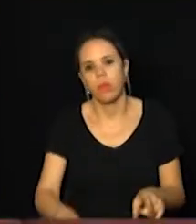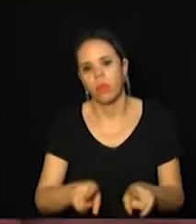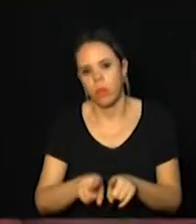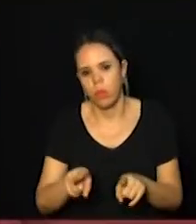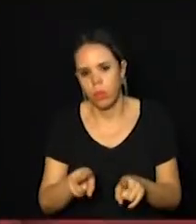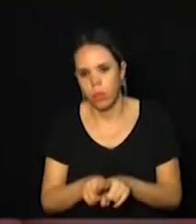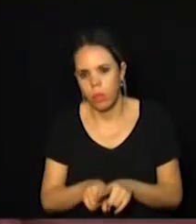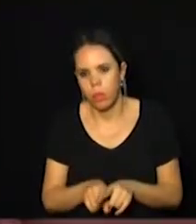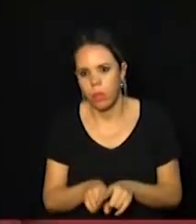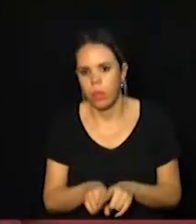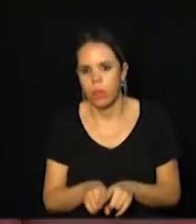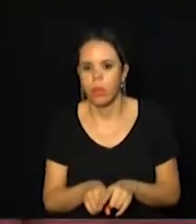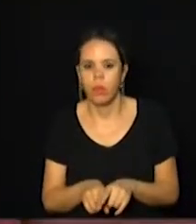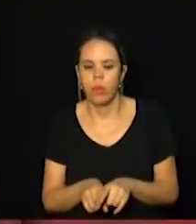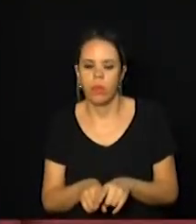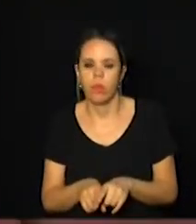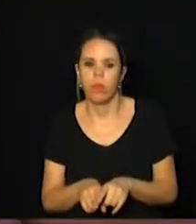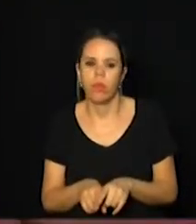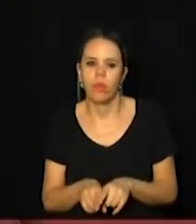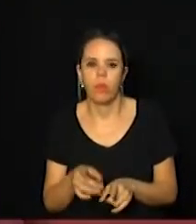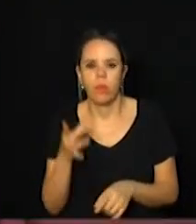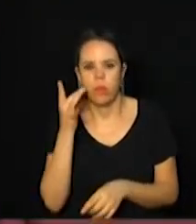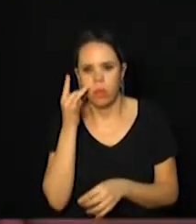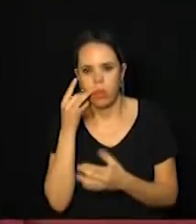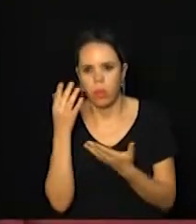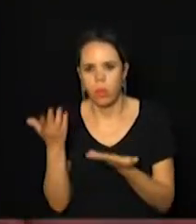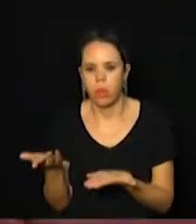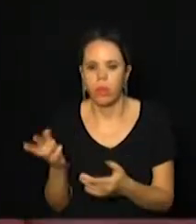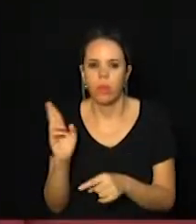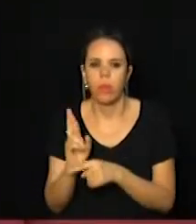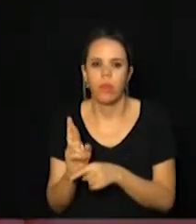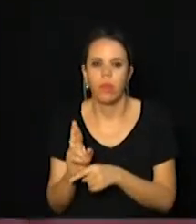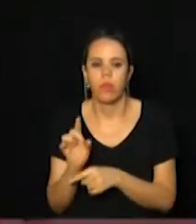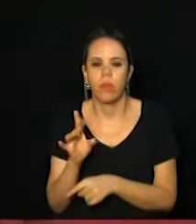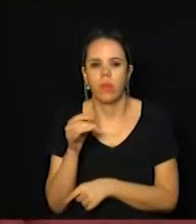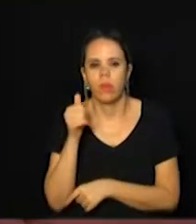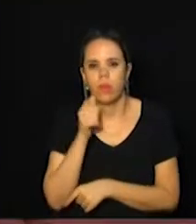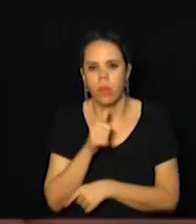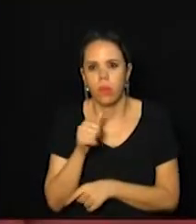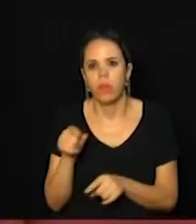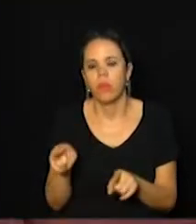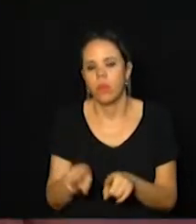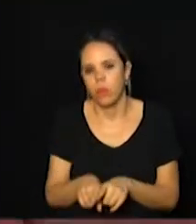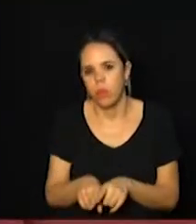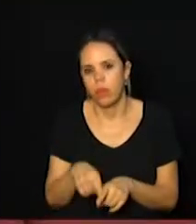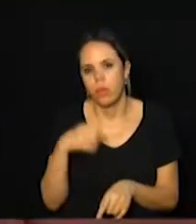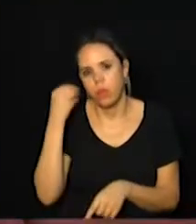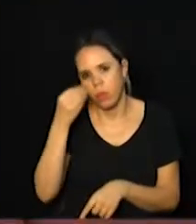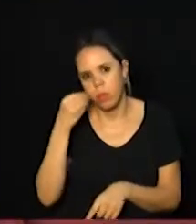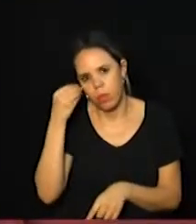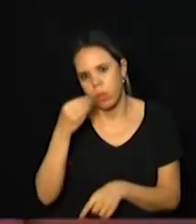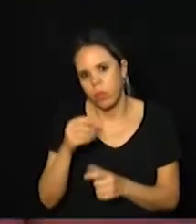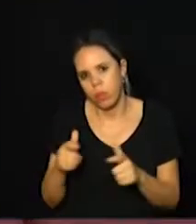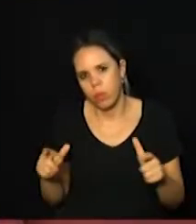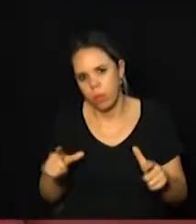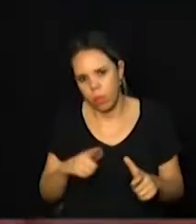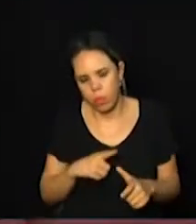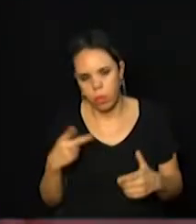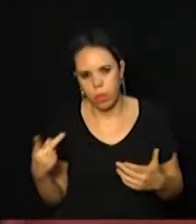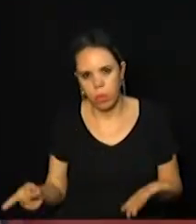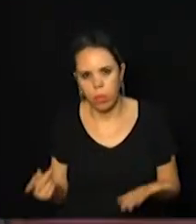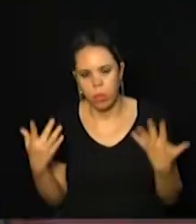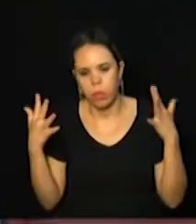a excelente presença aqui representando não só as mulheres mas também com o conhecimento gosta ela tem